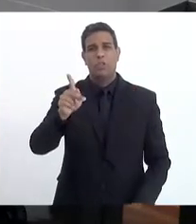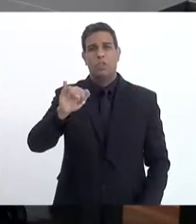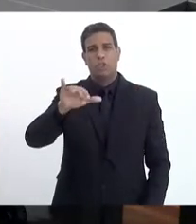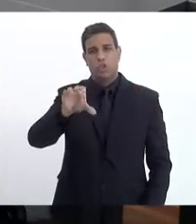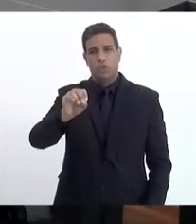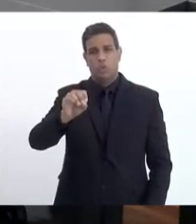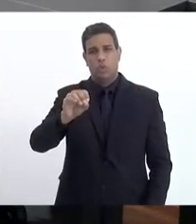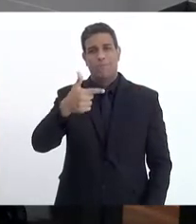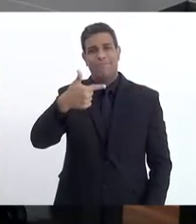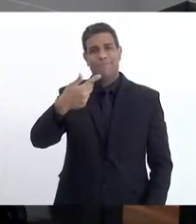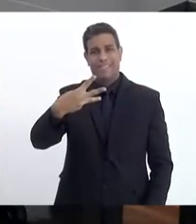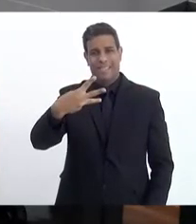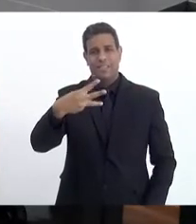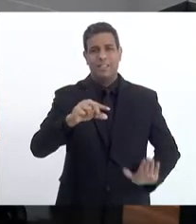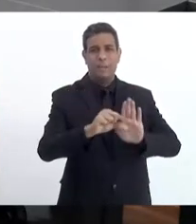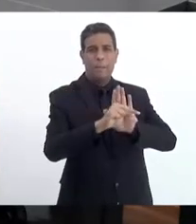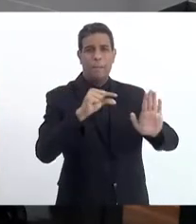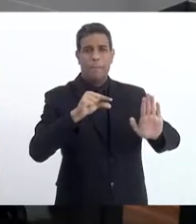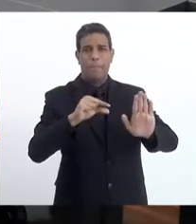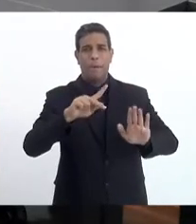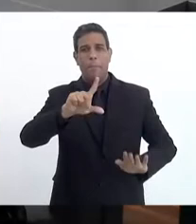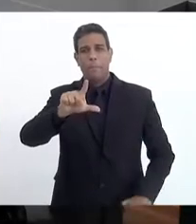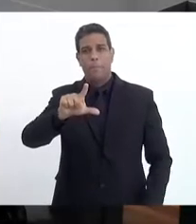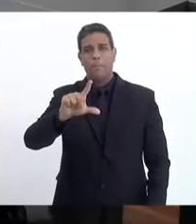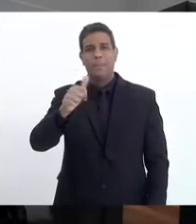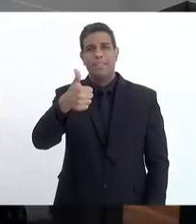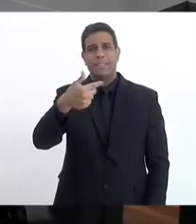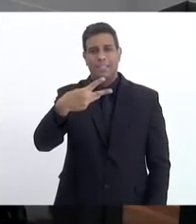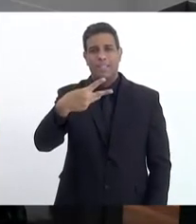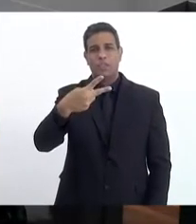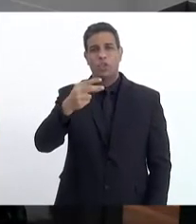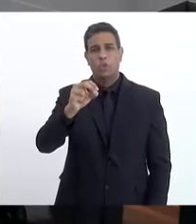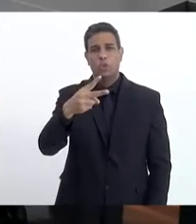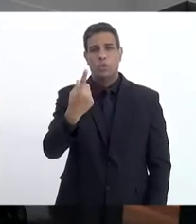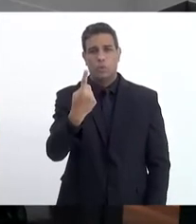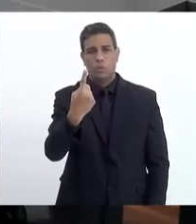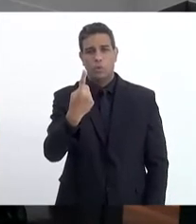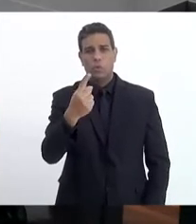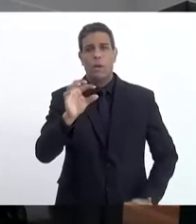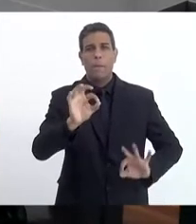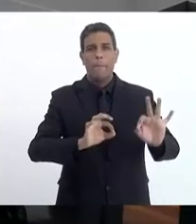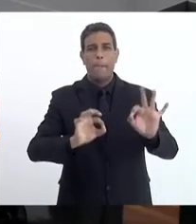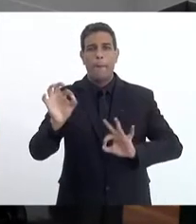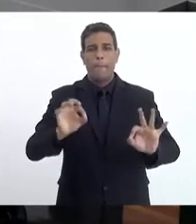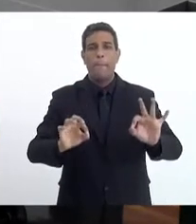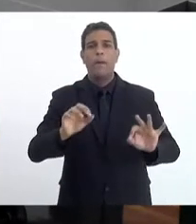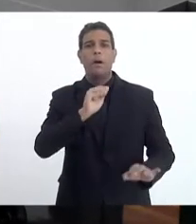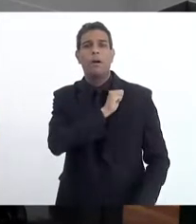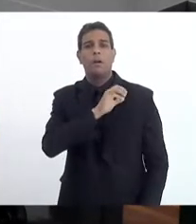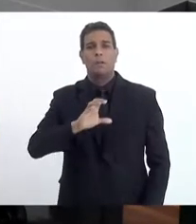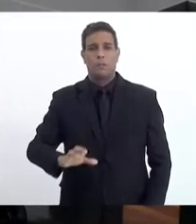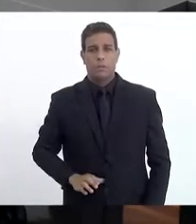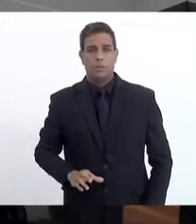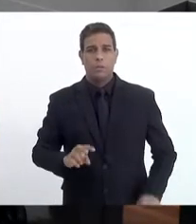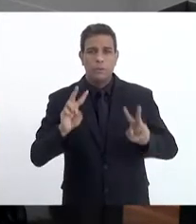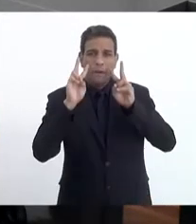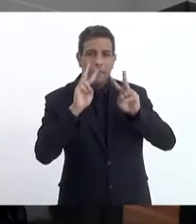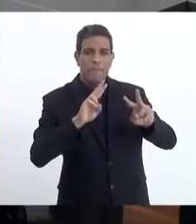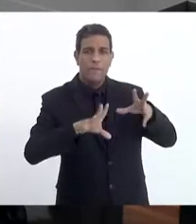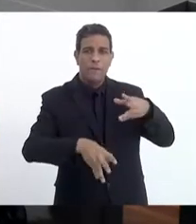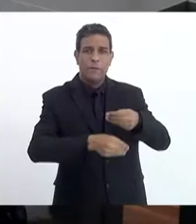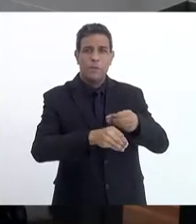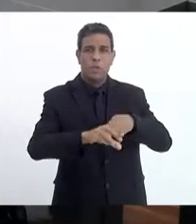da pauta. Projeto de lei 3079-2020, autoria do deputado André Siciliano, parecer pela constitucionalidade. Senhor